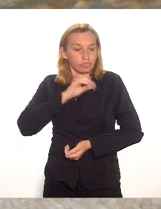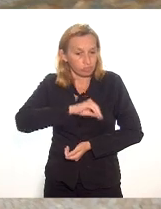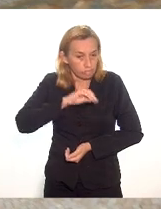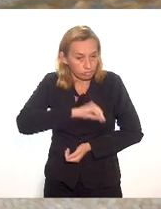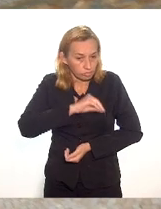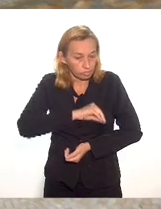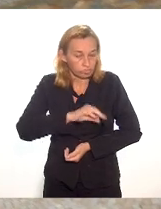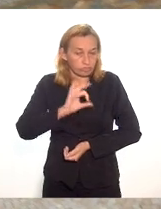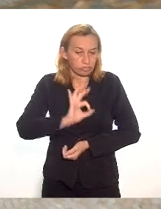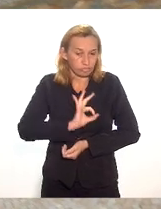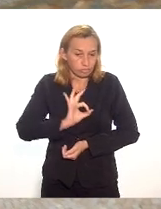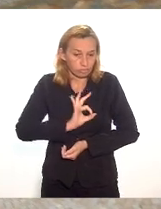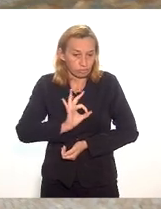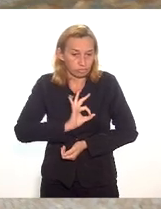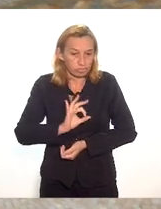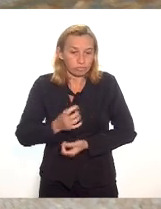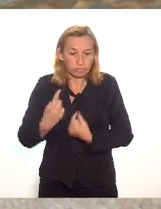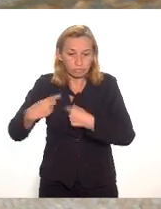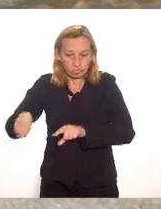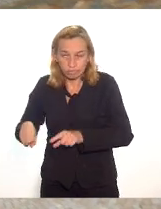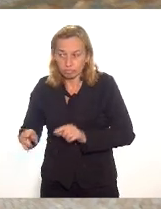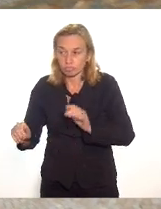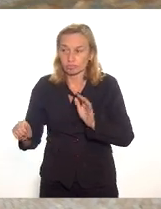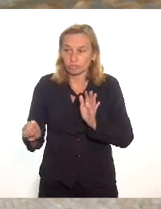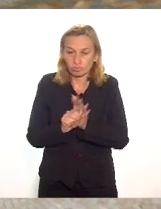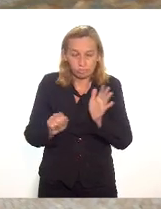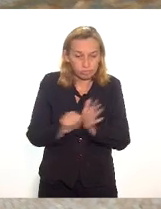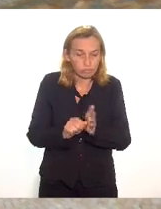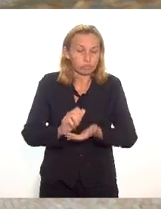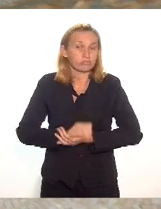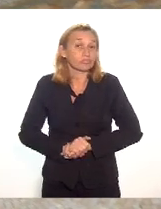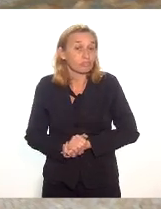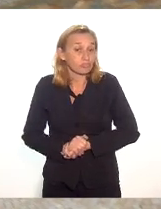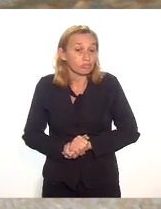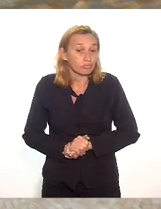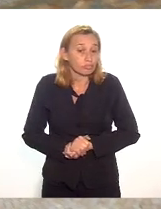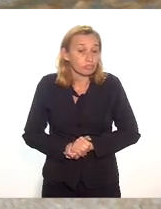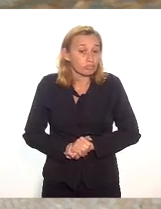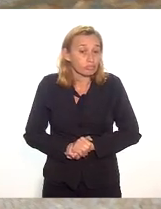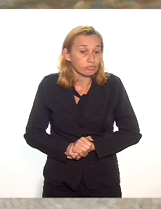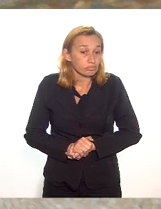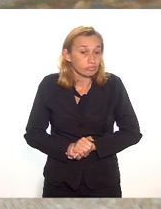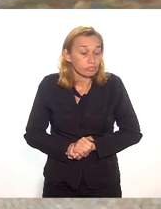para combater o crime organizado, para combater